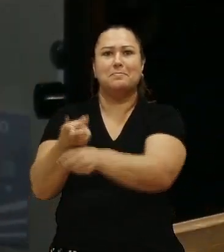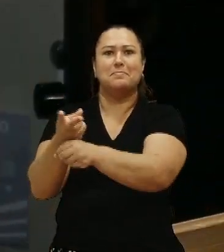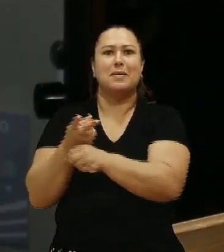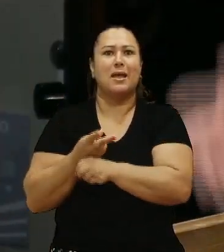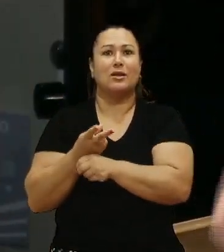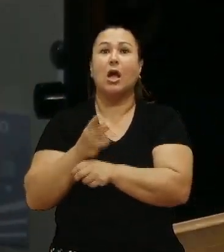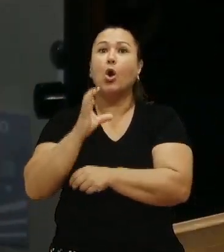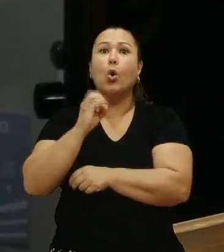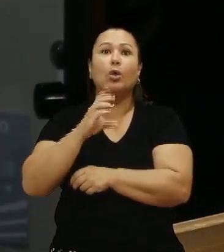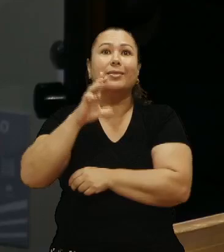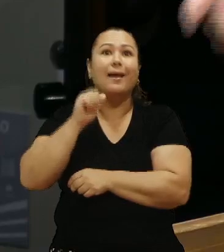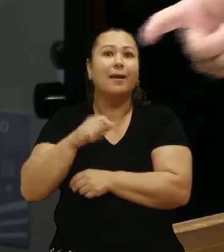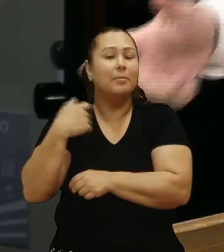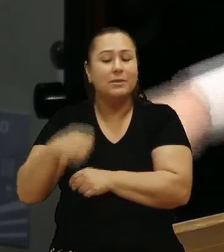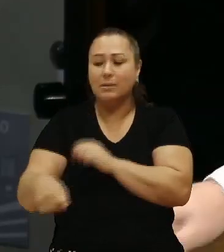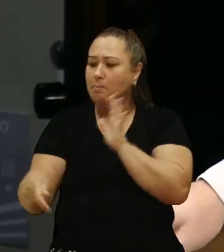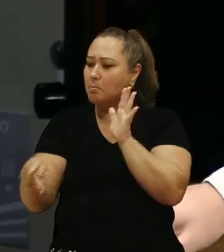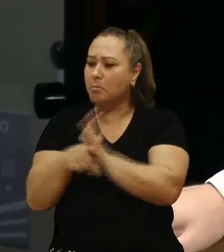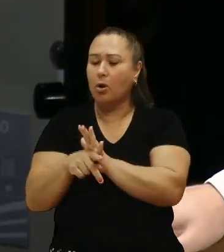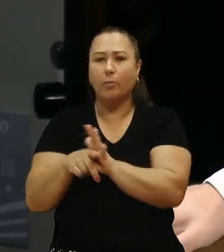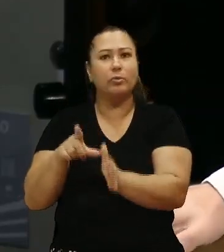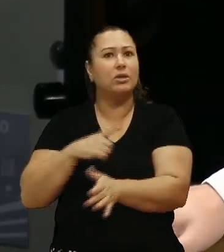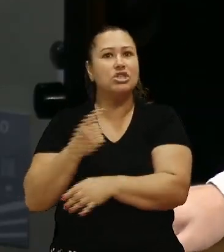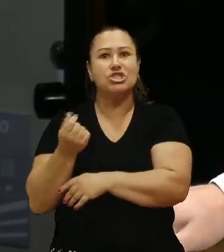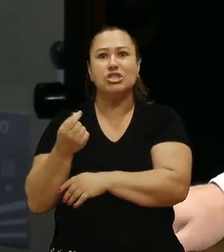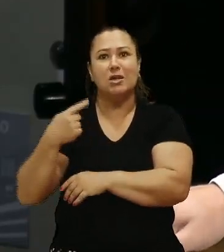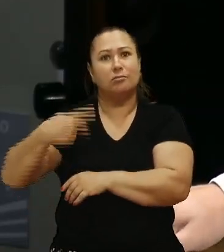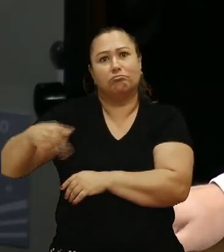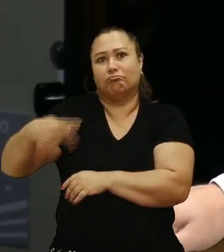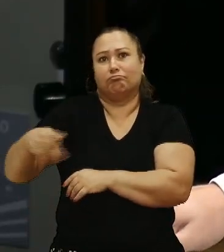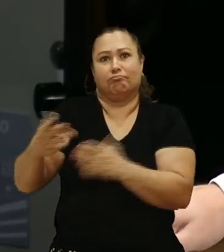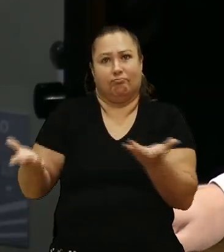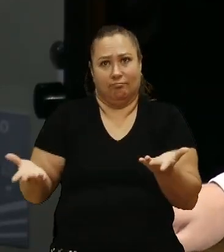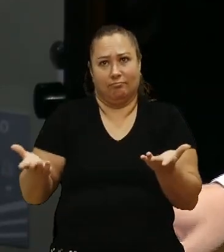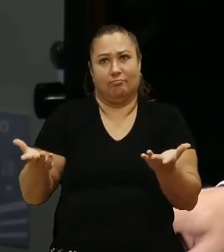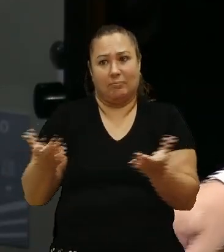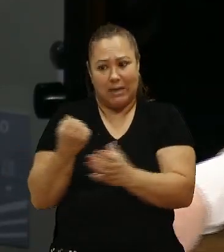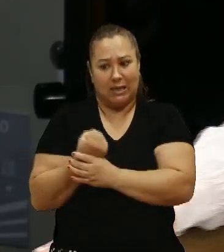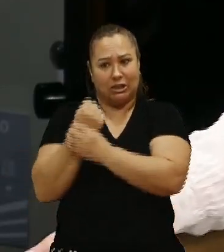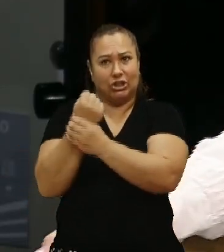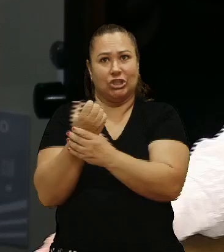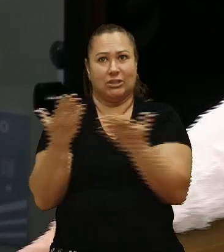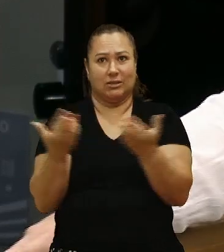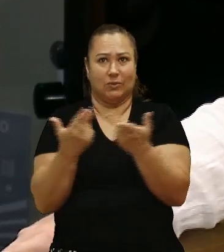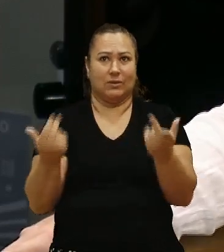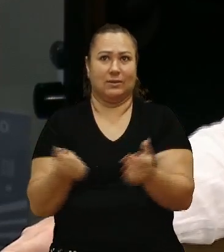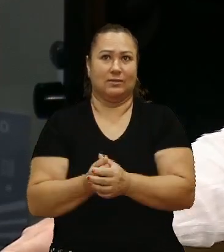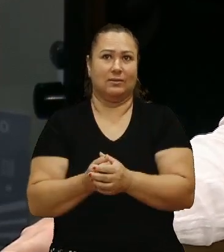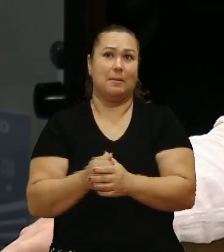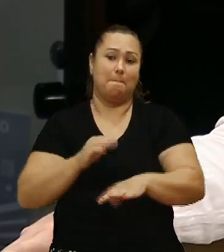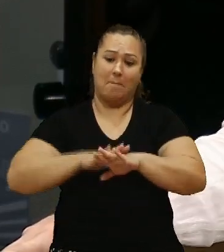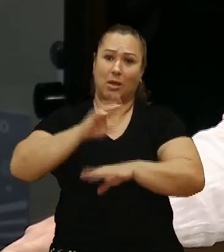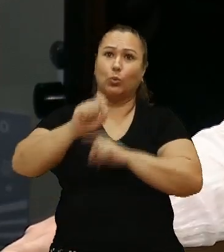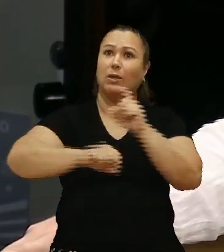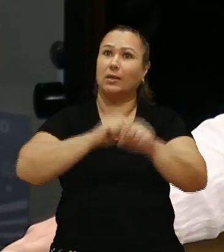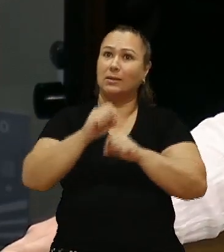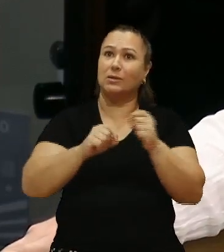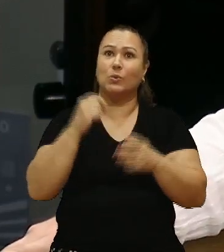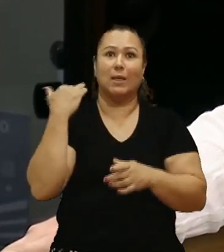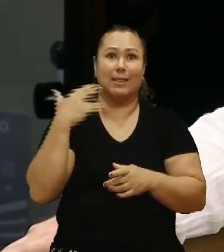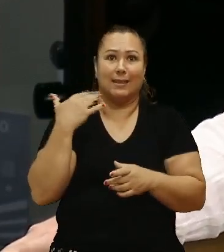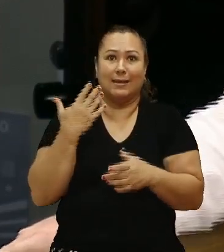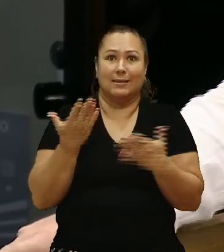quero que a Codeca tenha patrimônio para garantir os seus próprios empréstimos. E mais do que isso, vereador Andressa, quando